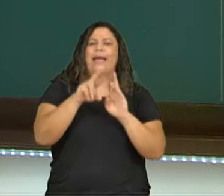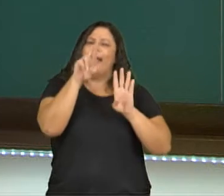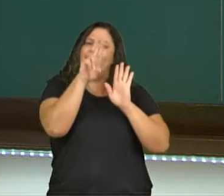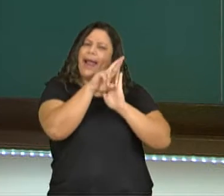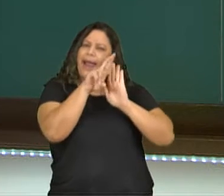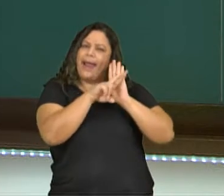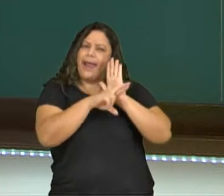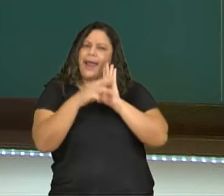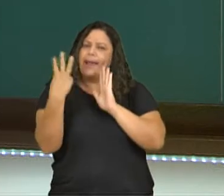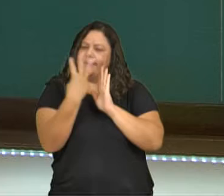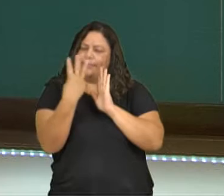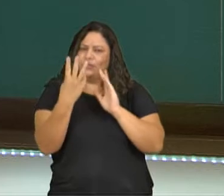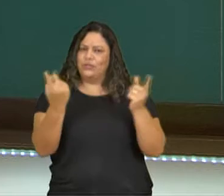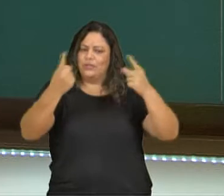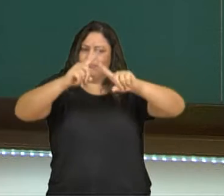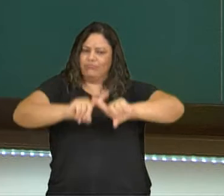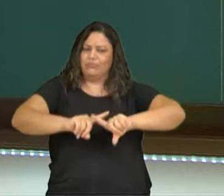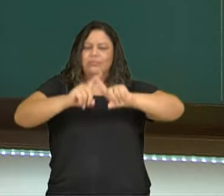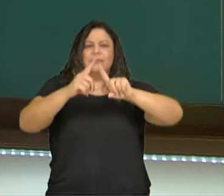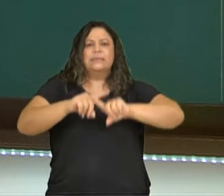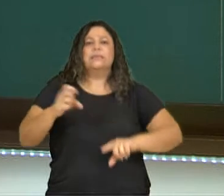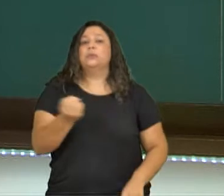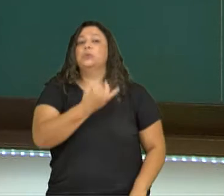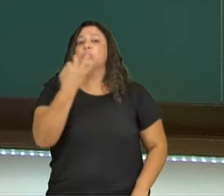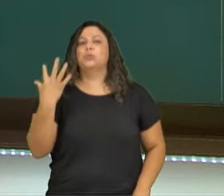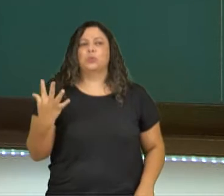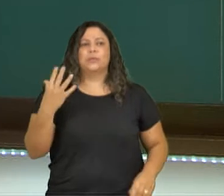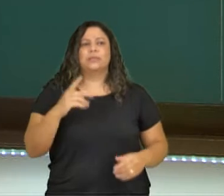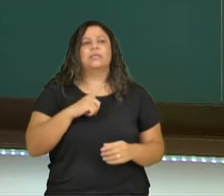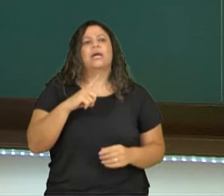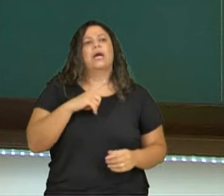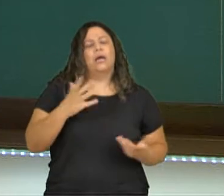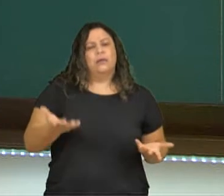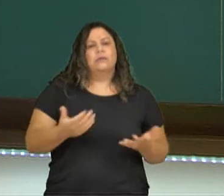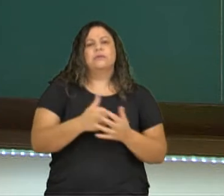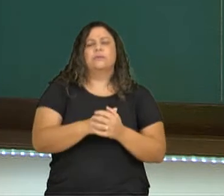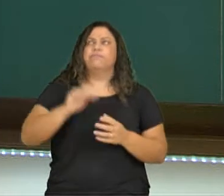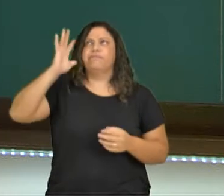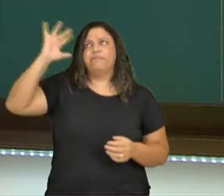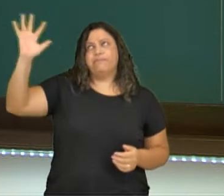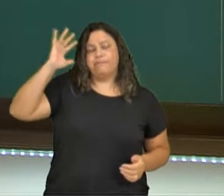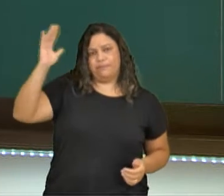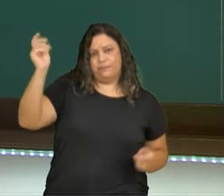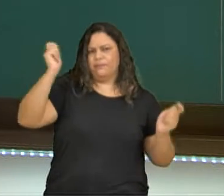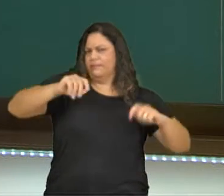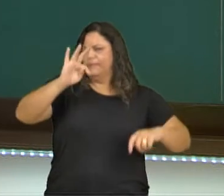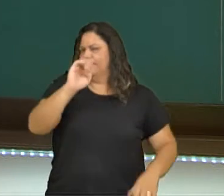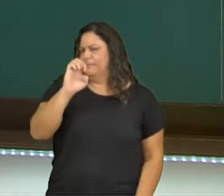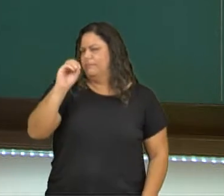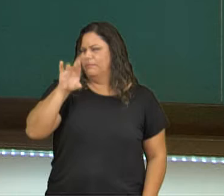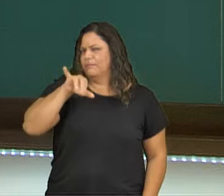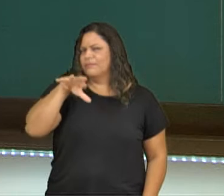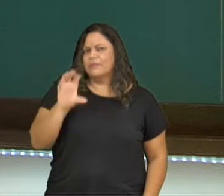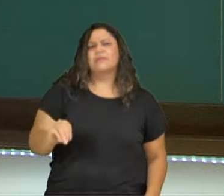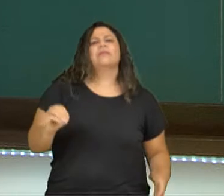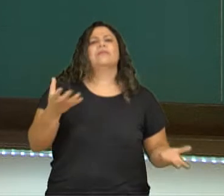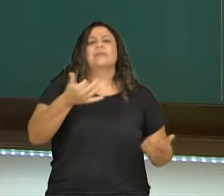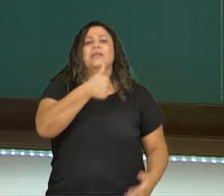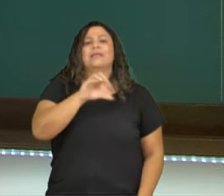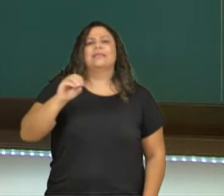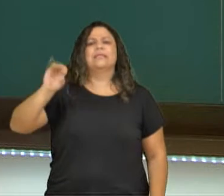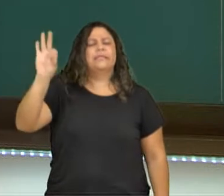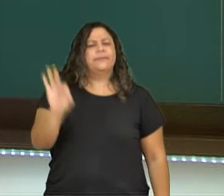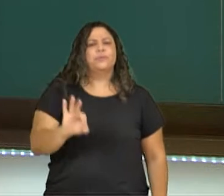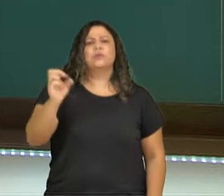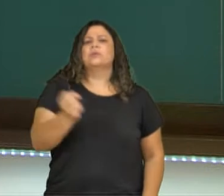como é que funciona? Você tem a quantidade esperada, ou seja, o teórico, né, é 100%. O quanto de fato